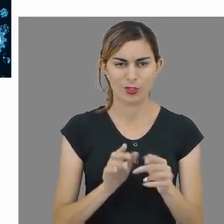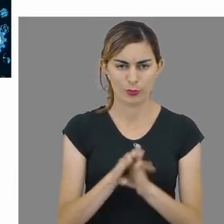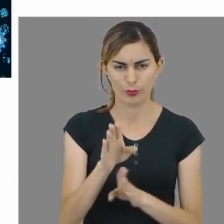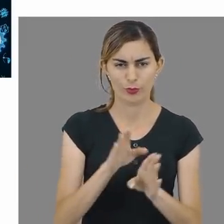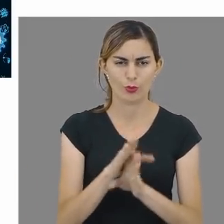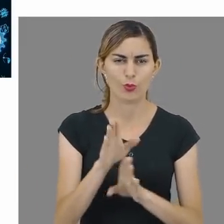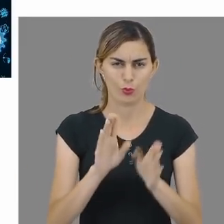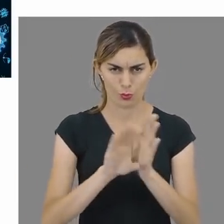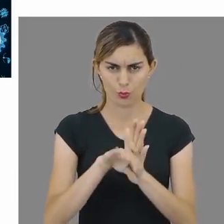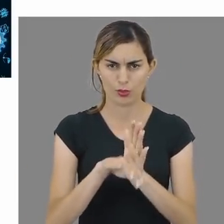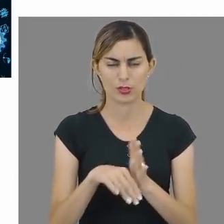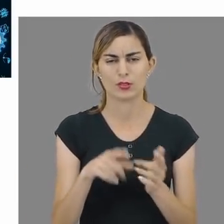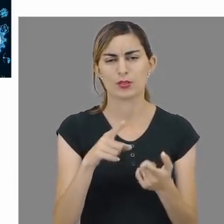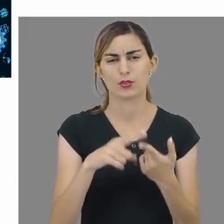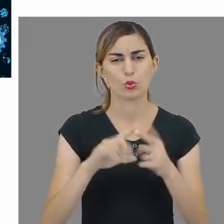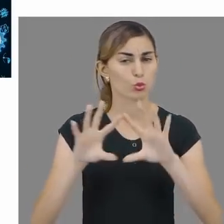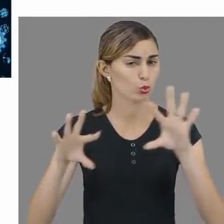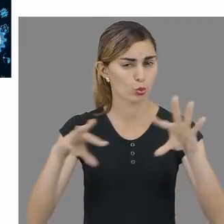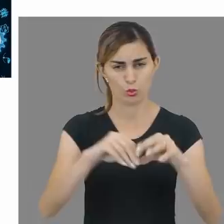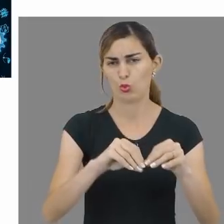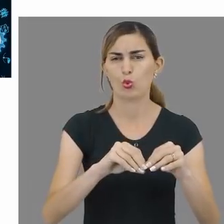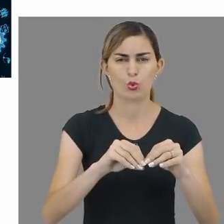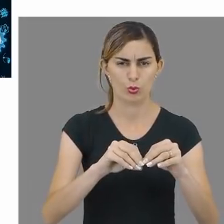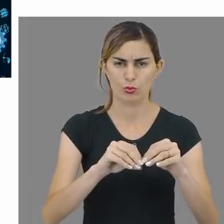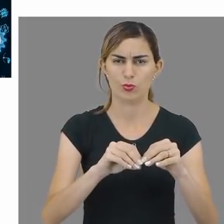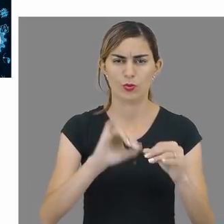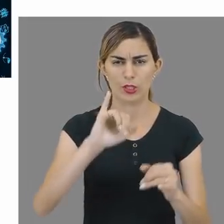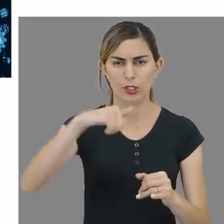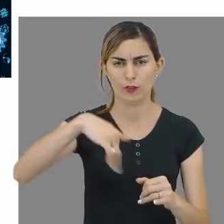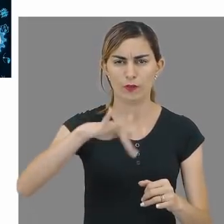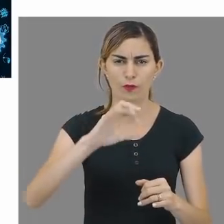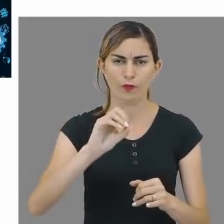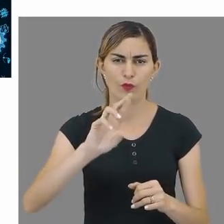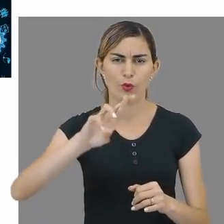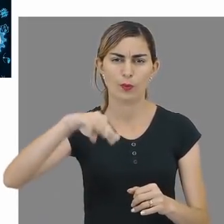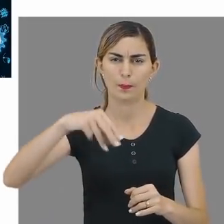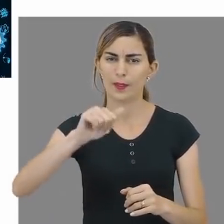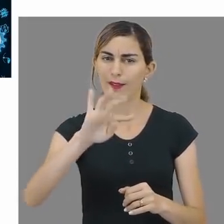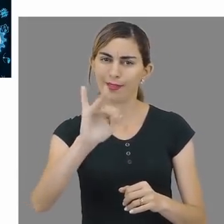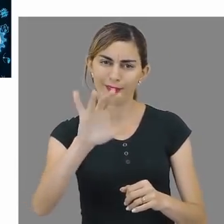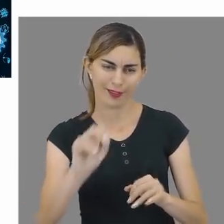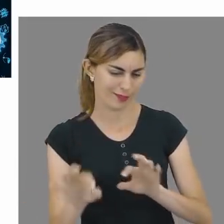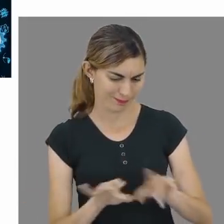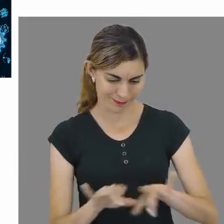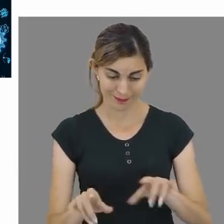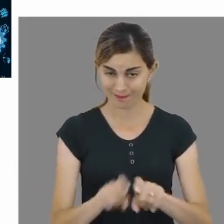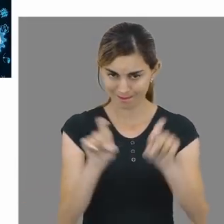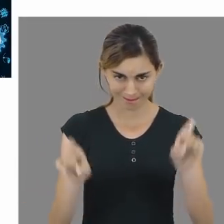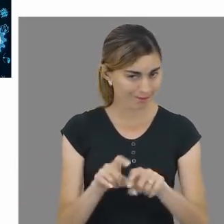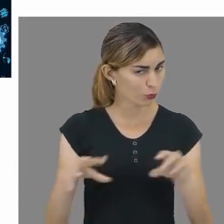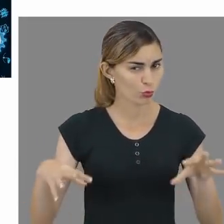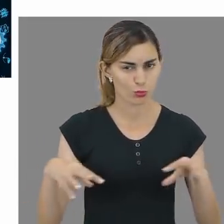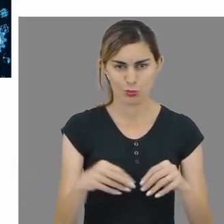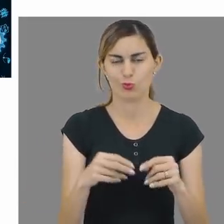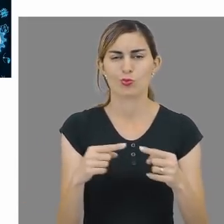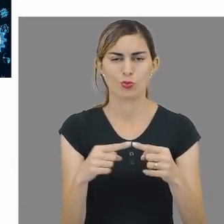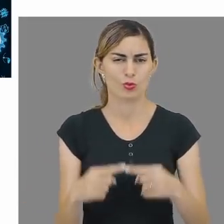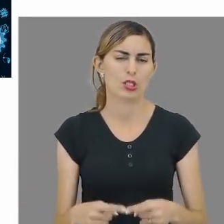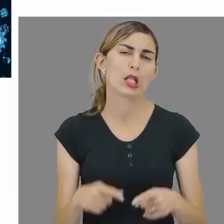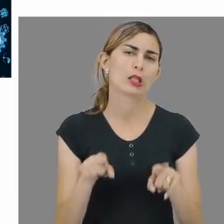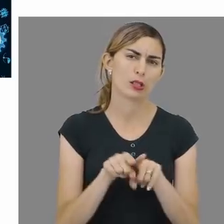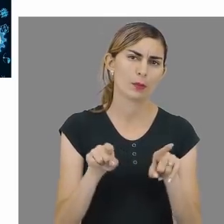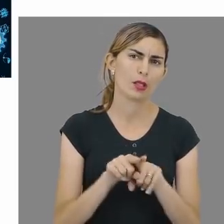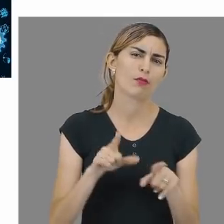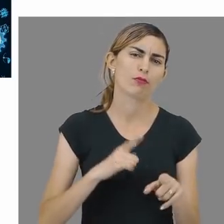está permeado por toda a informática e ele está além dela também. Existem algoritmos na